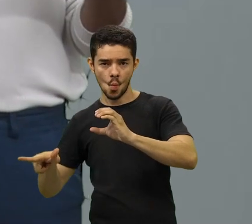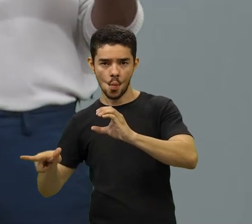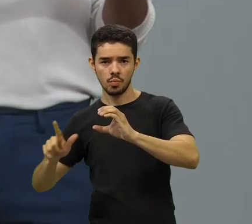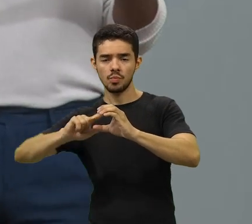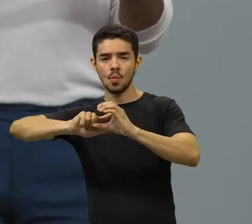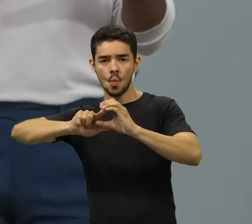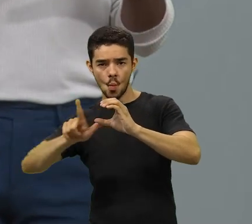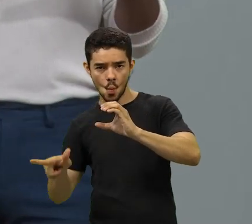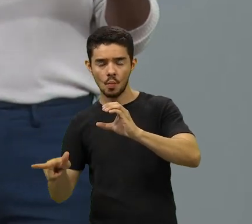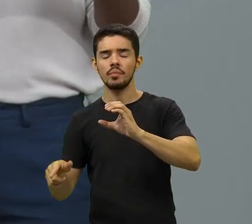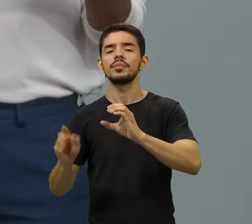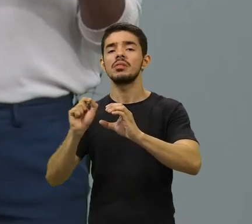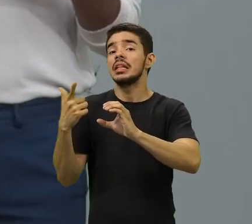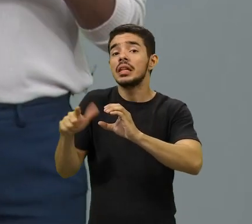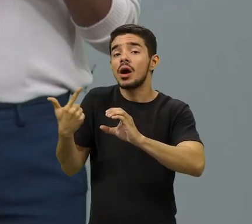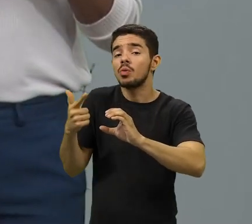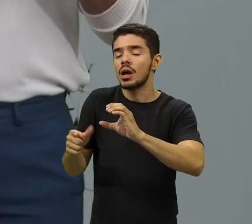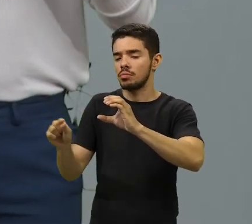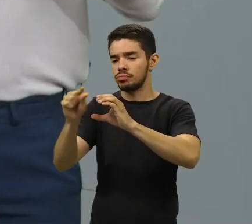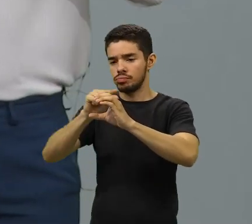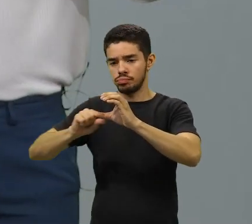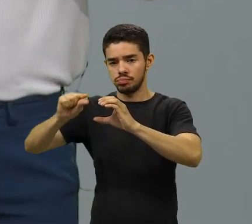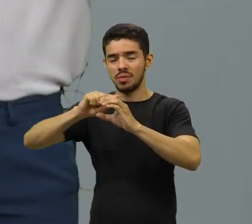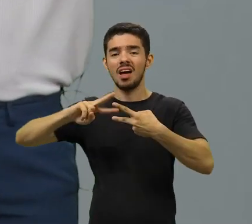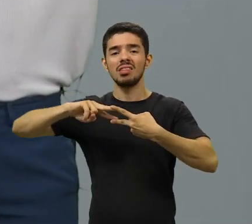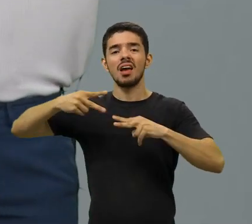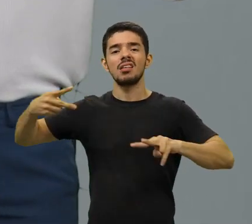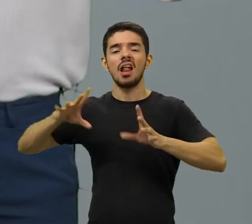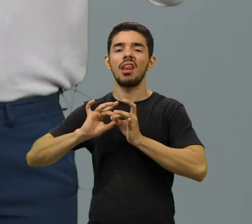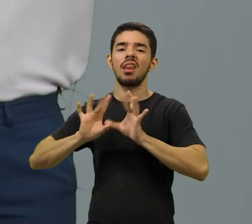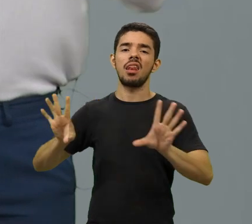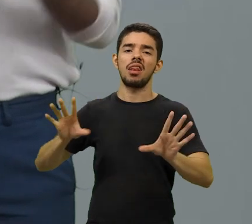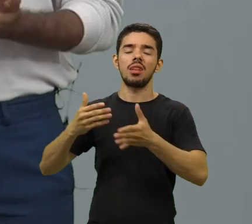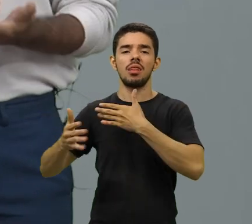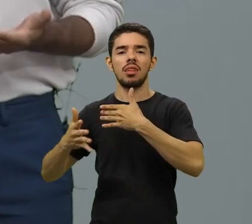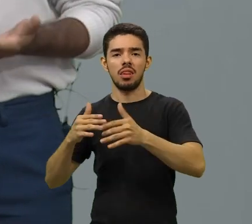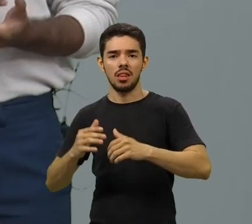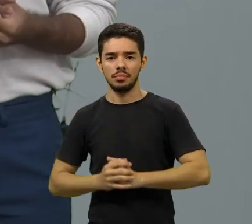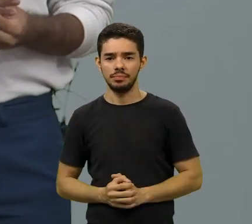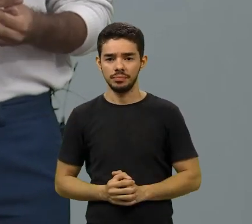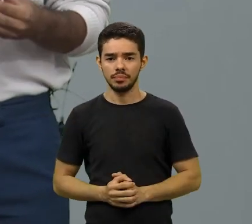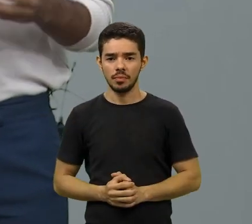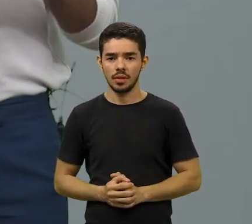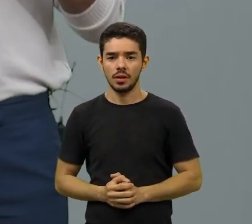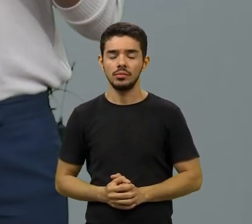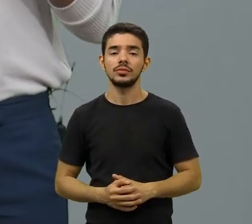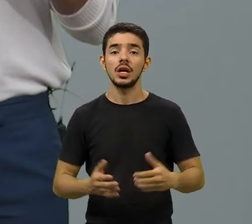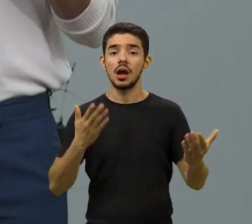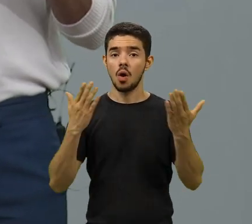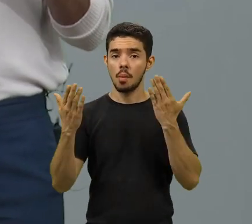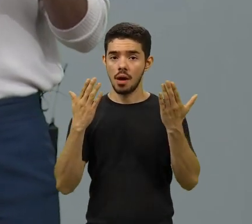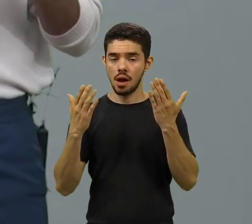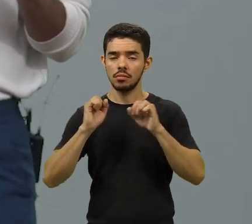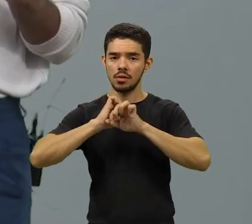que não possuem essa membrana e o DNA fica disperso no citoplasma. Então,